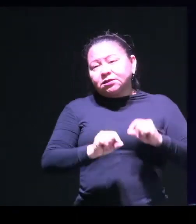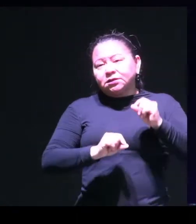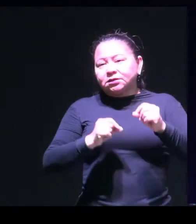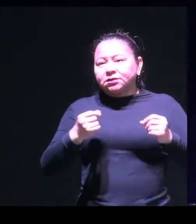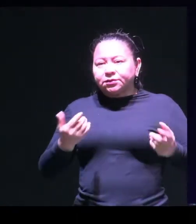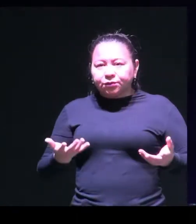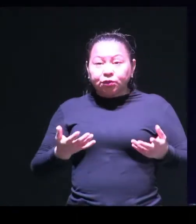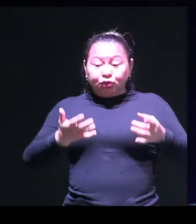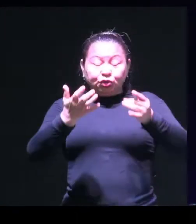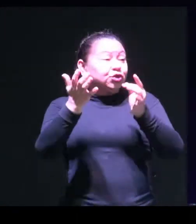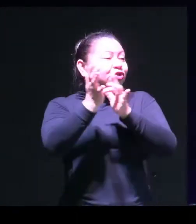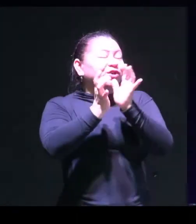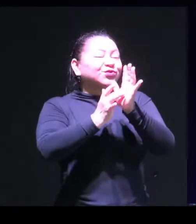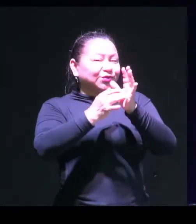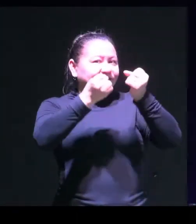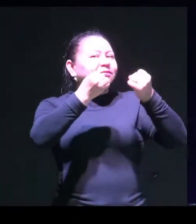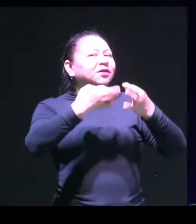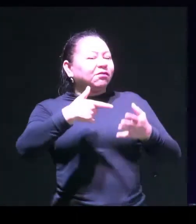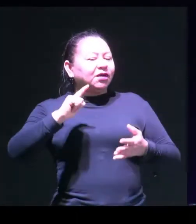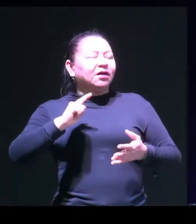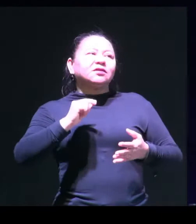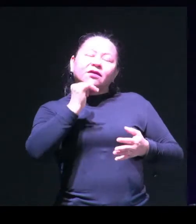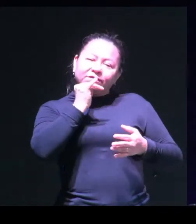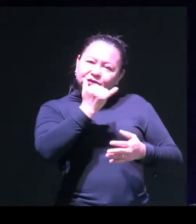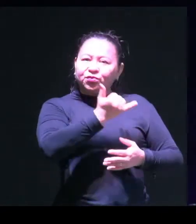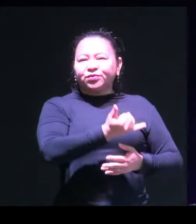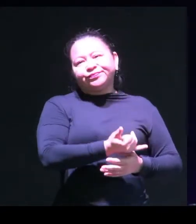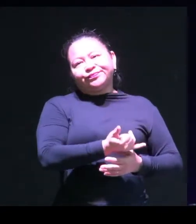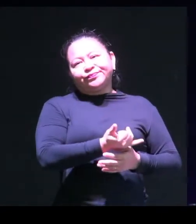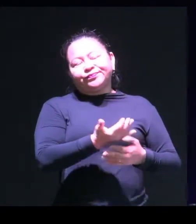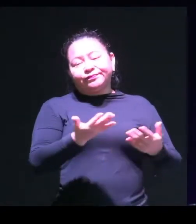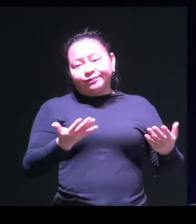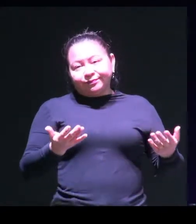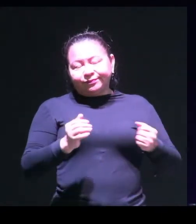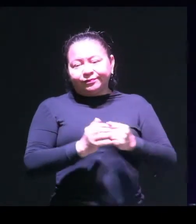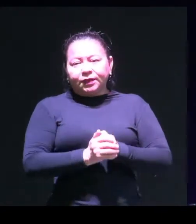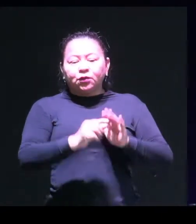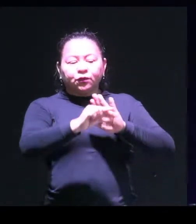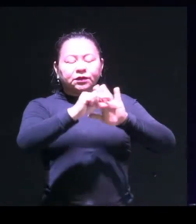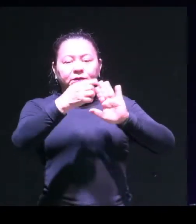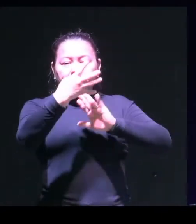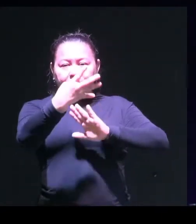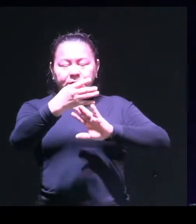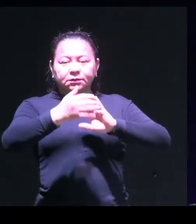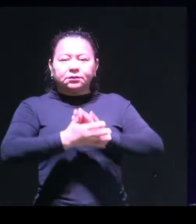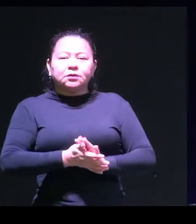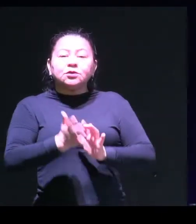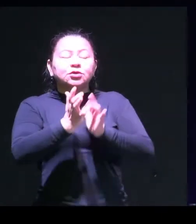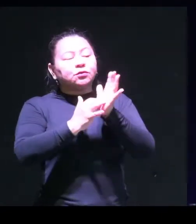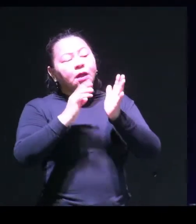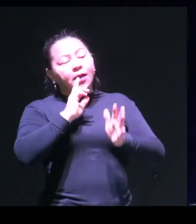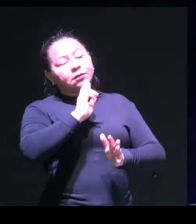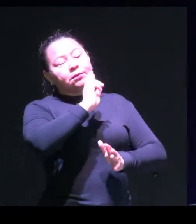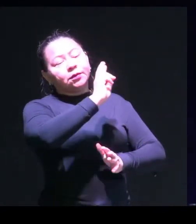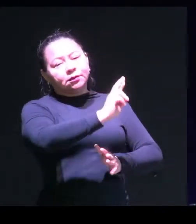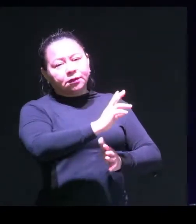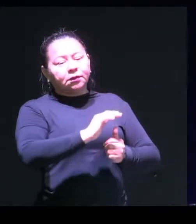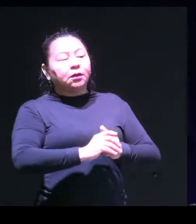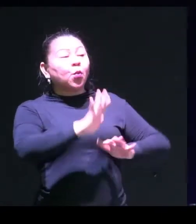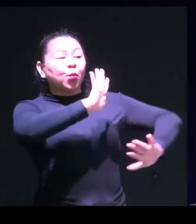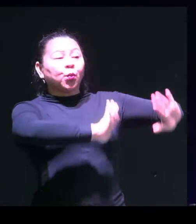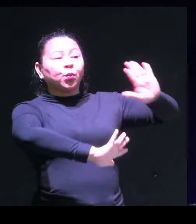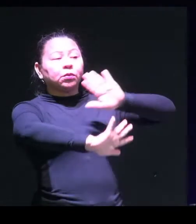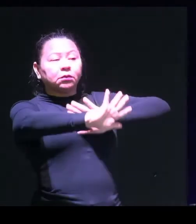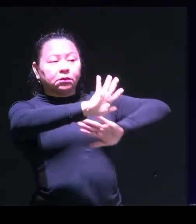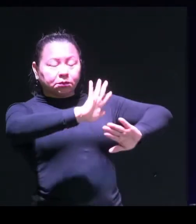Agora Jesus está dizendo: não vai ficar pedra sobre pedra. Agora, no versículo 4, Jesus respondeu: tenham